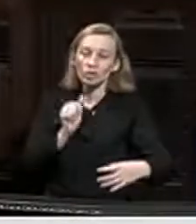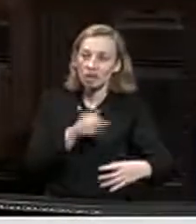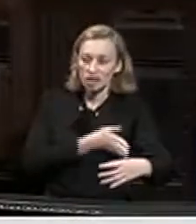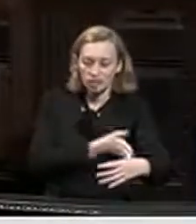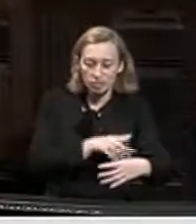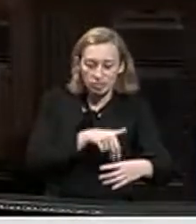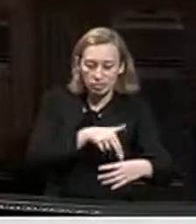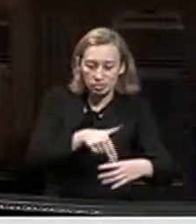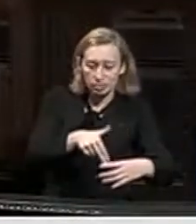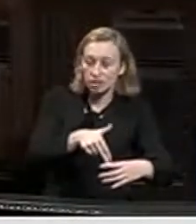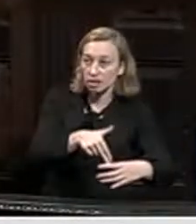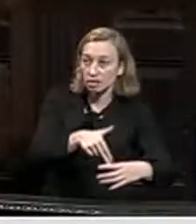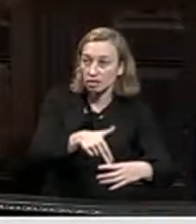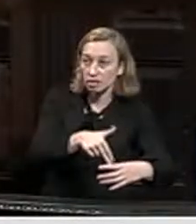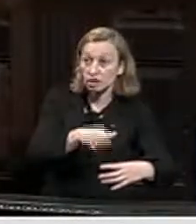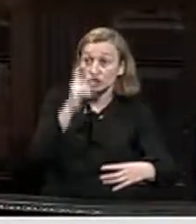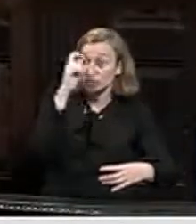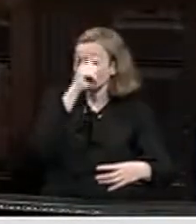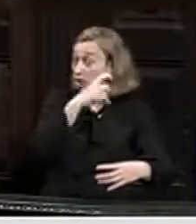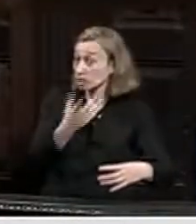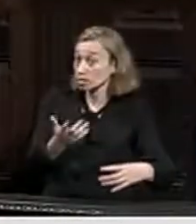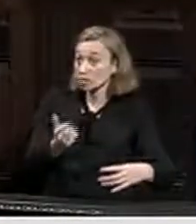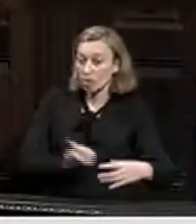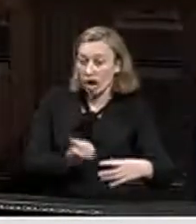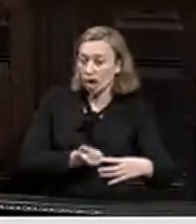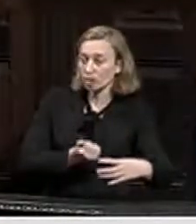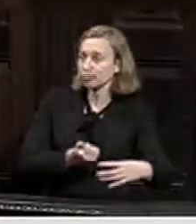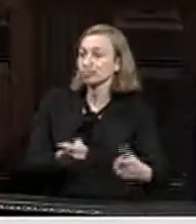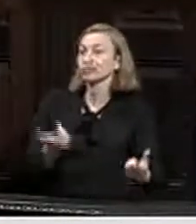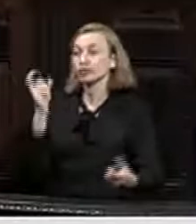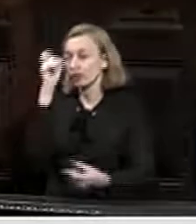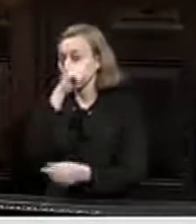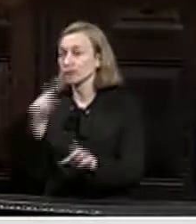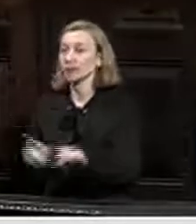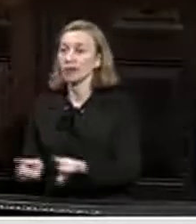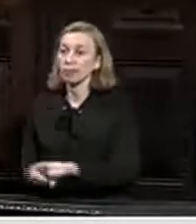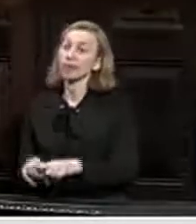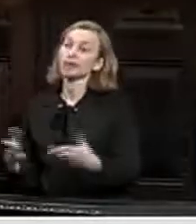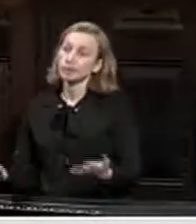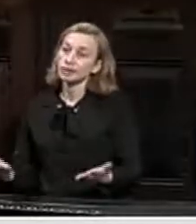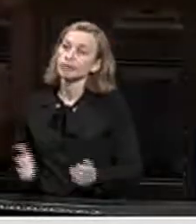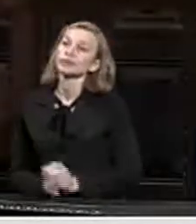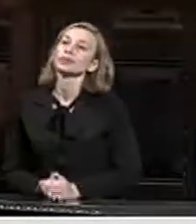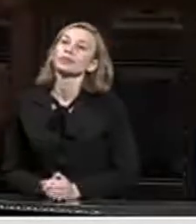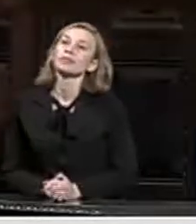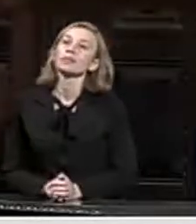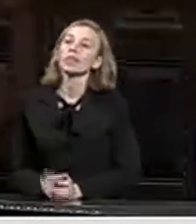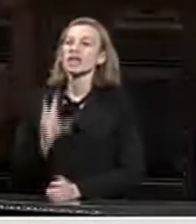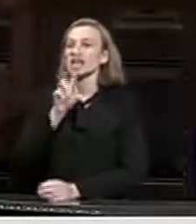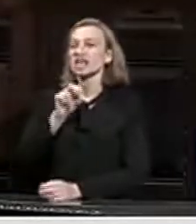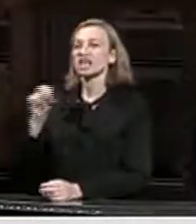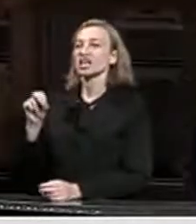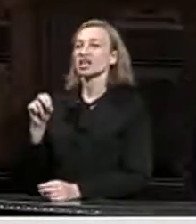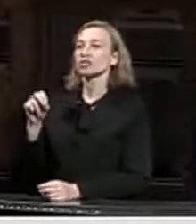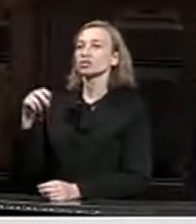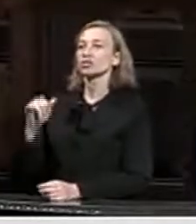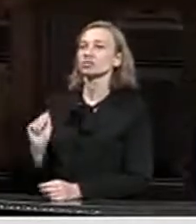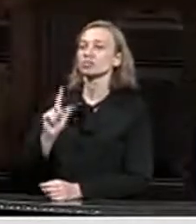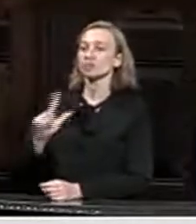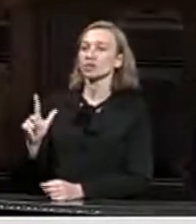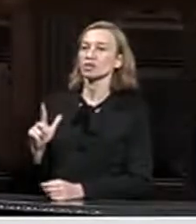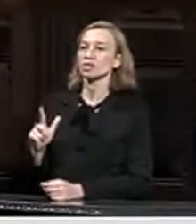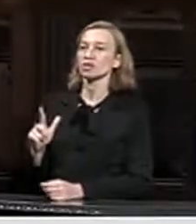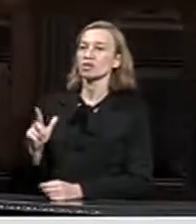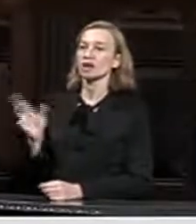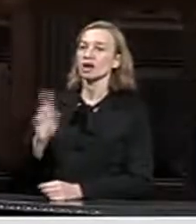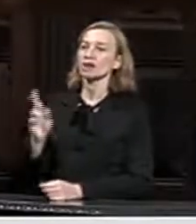a obra. No meio desse caos todo, ele lançar uma licitação de R$500 mil para comprar